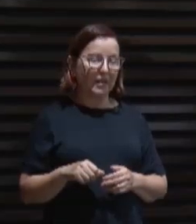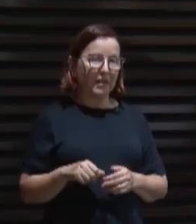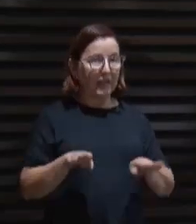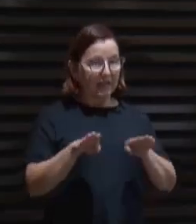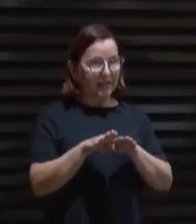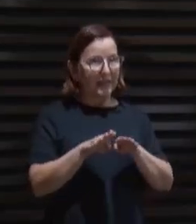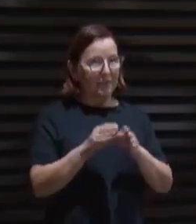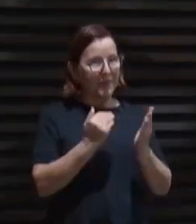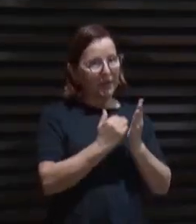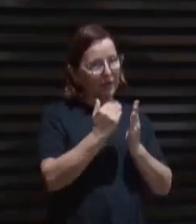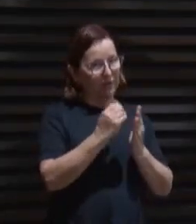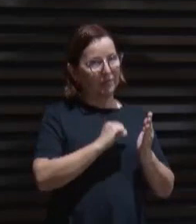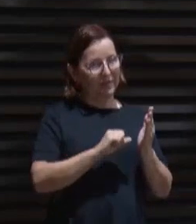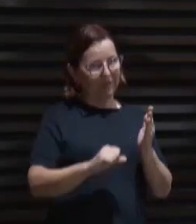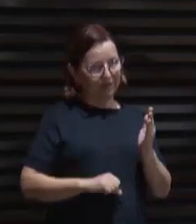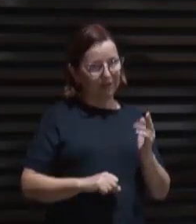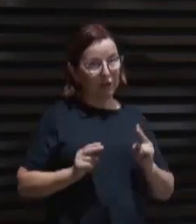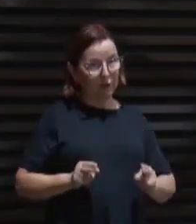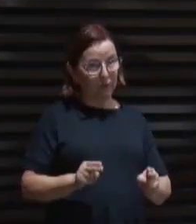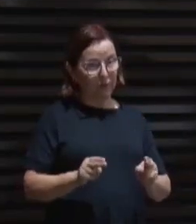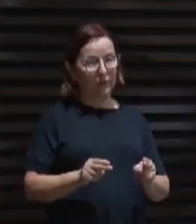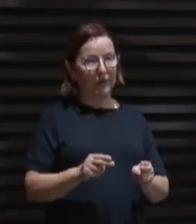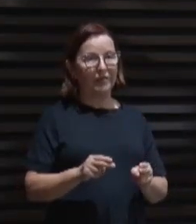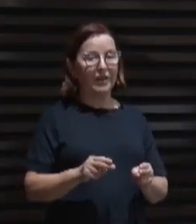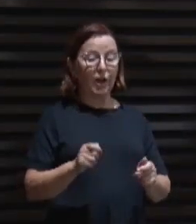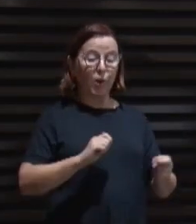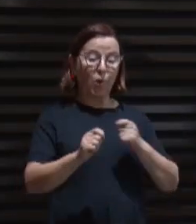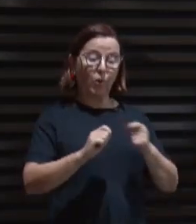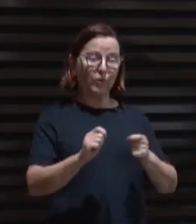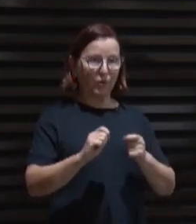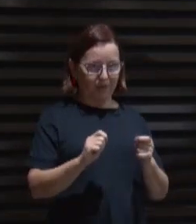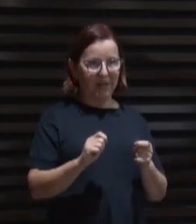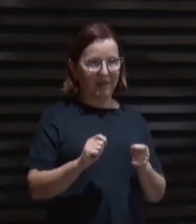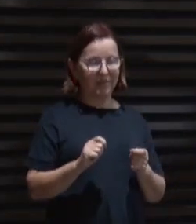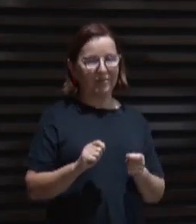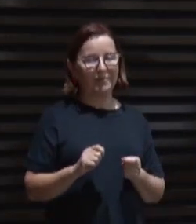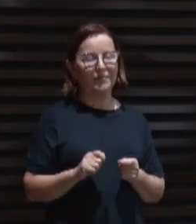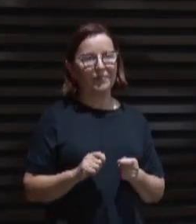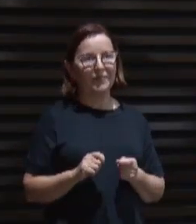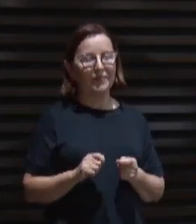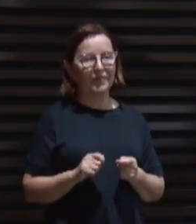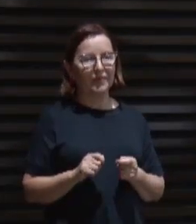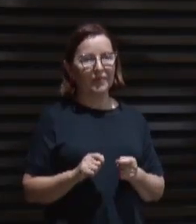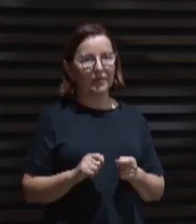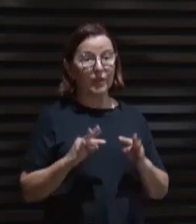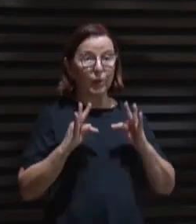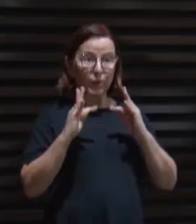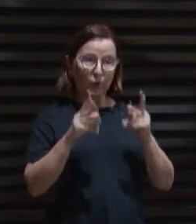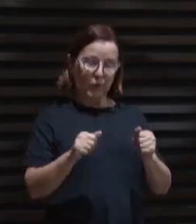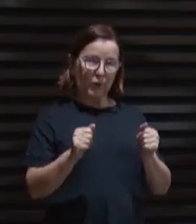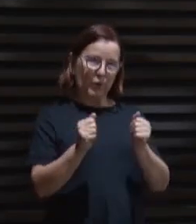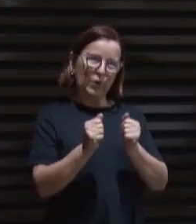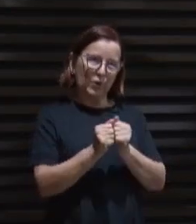sumo sacerdote e continuava no poder, controlando. Eles haviam se reunido, os escribas